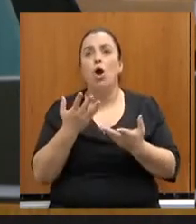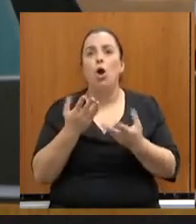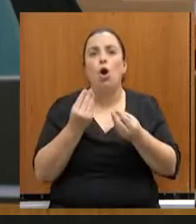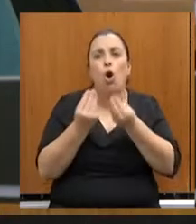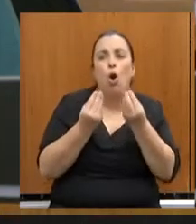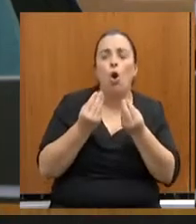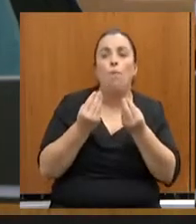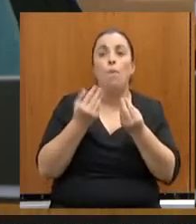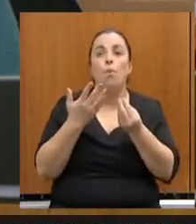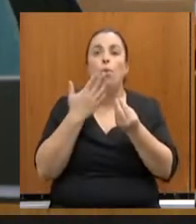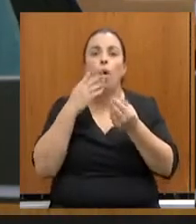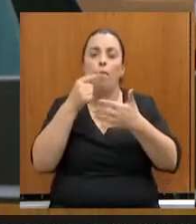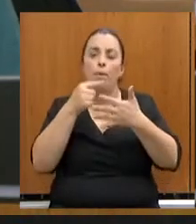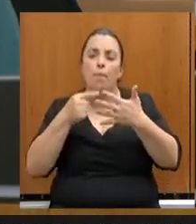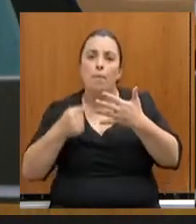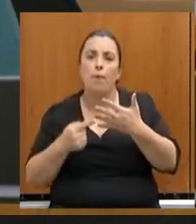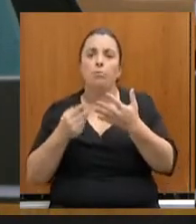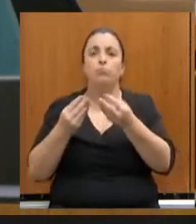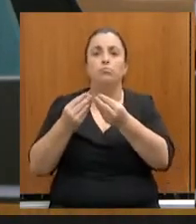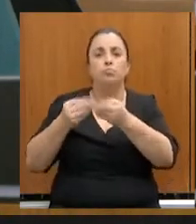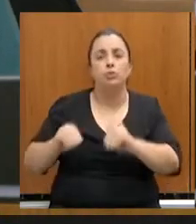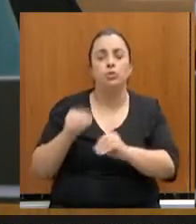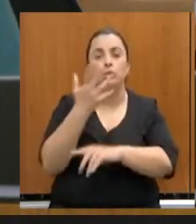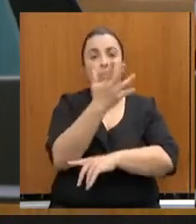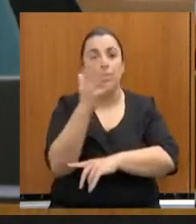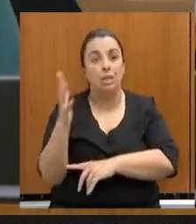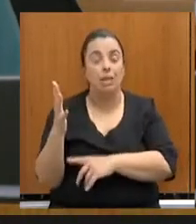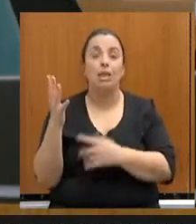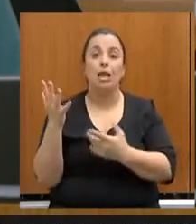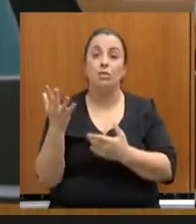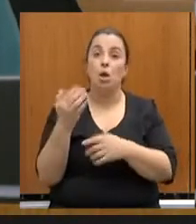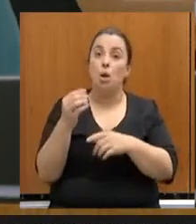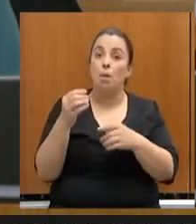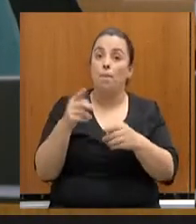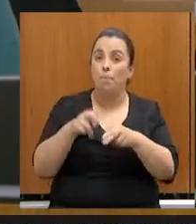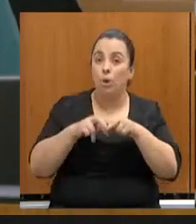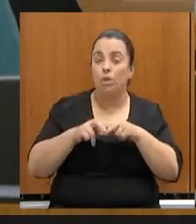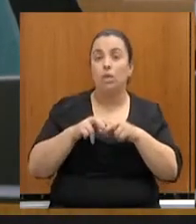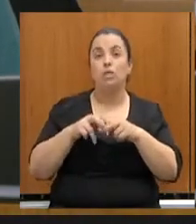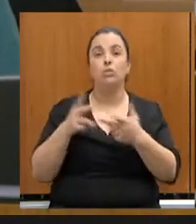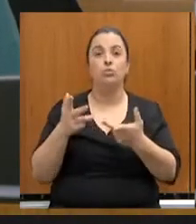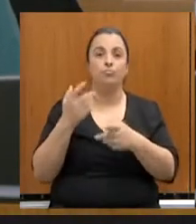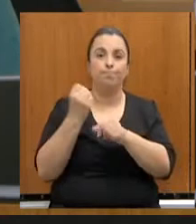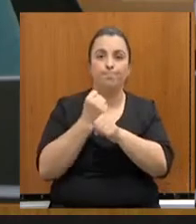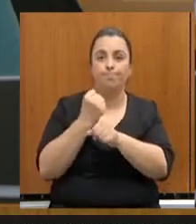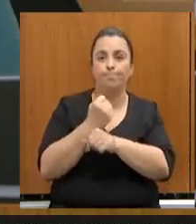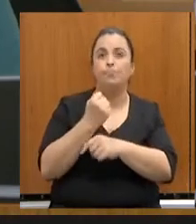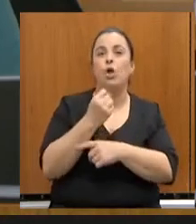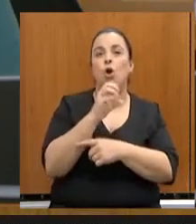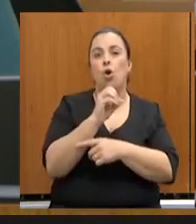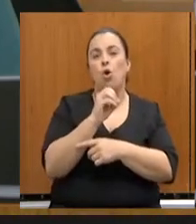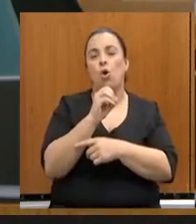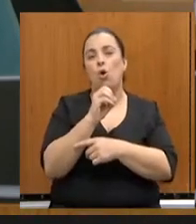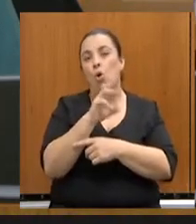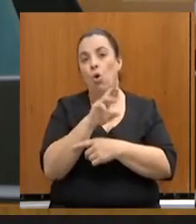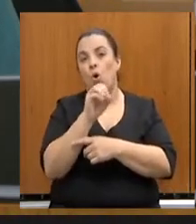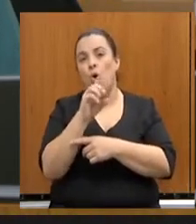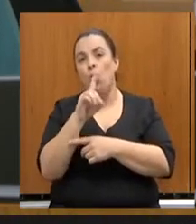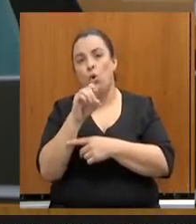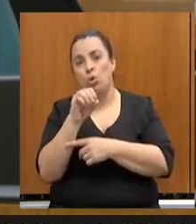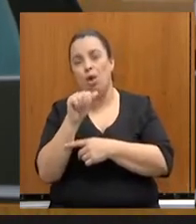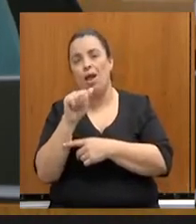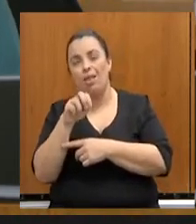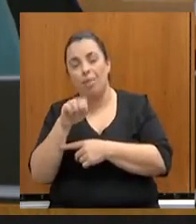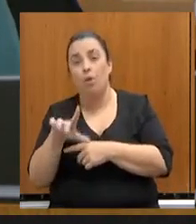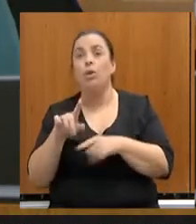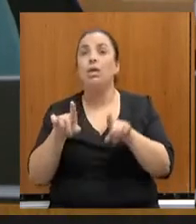impactos ambientais que o empreendimento poderá vir e trazer ao meio ambiente e as que estabelecer também as